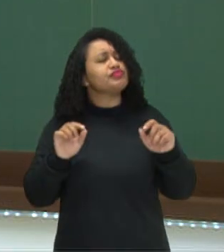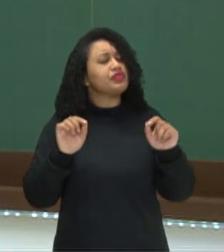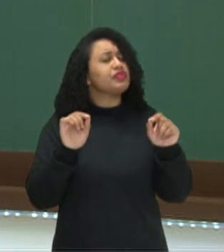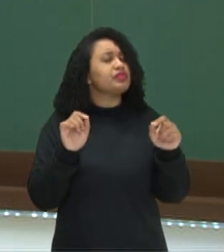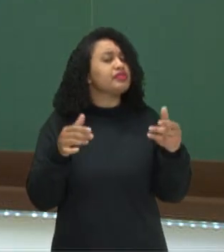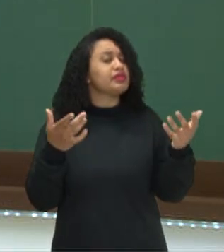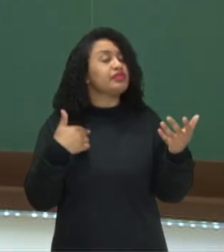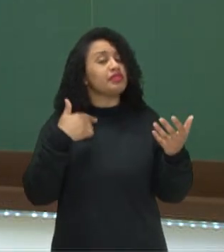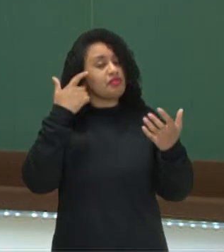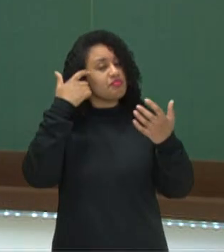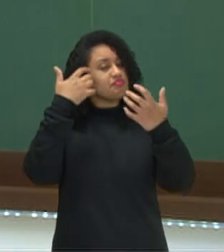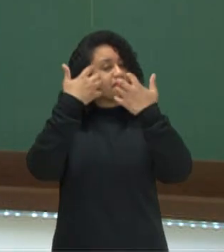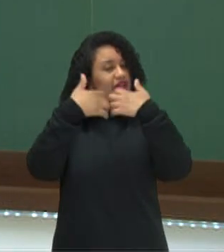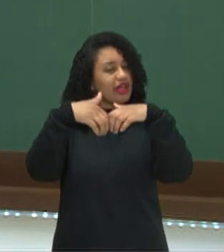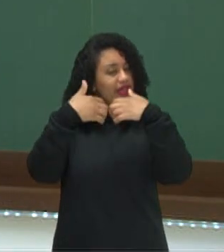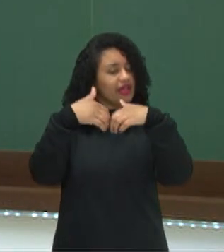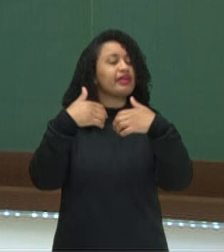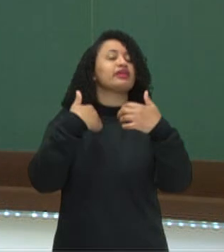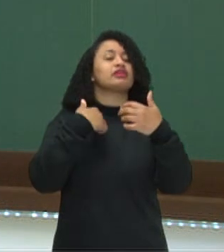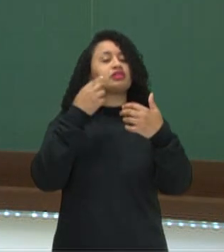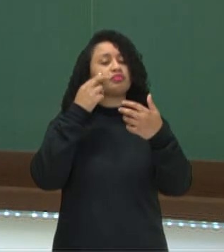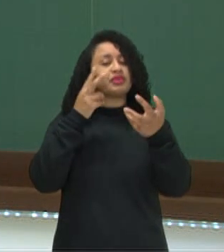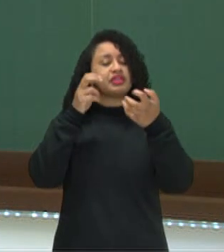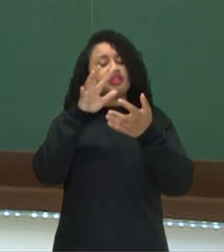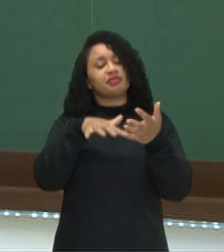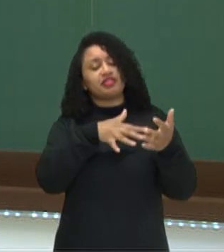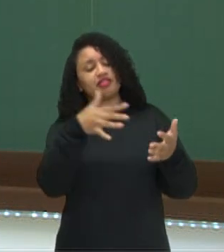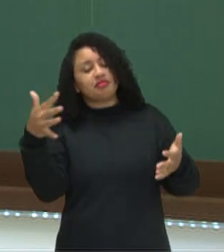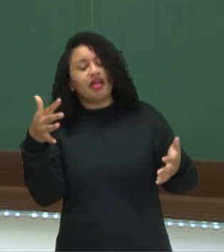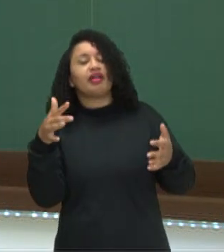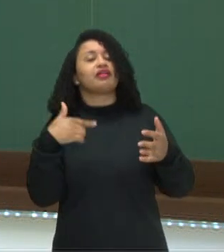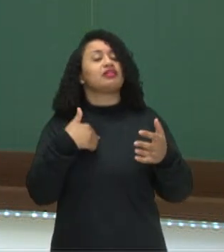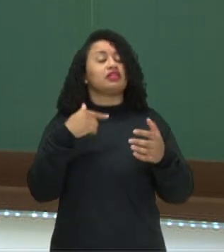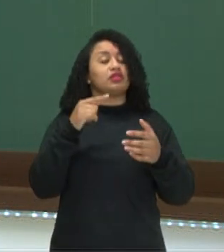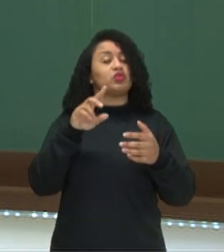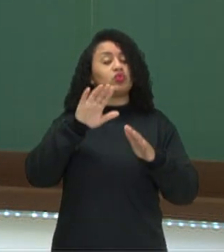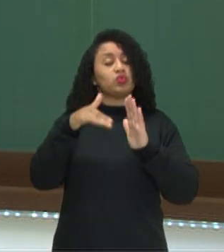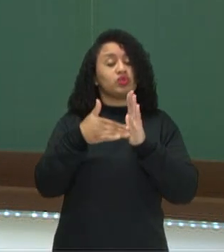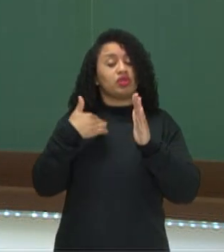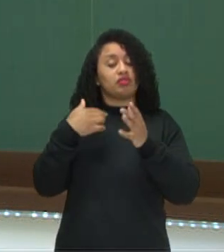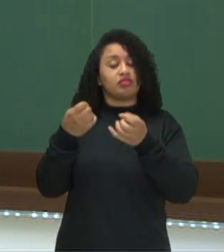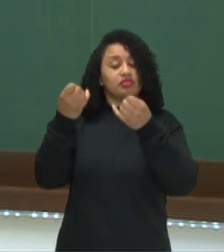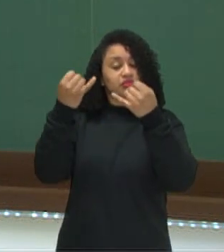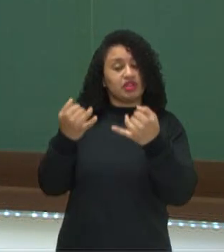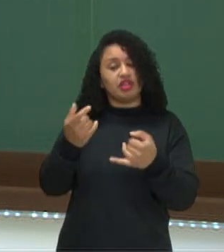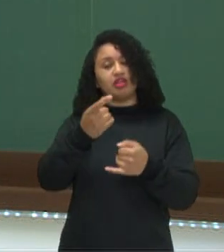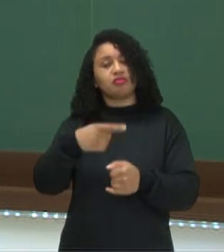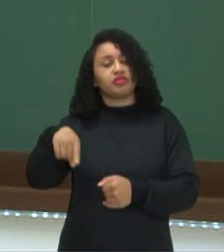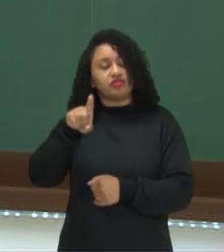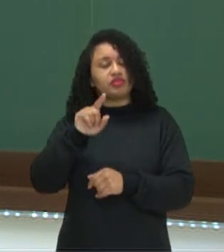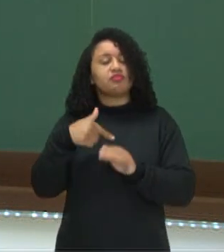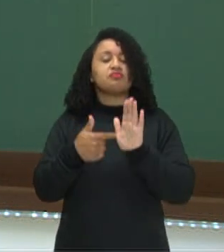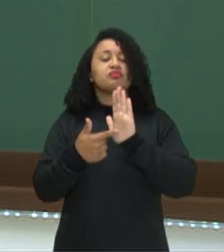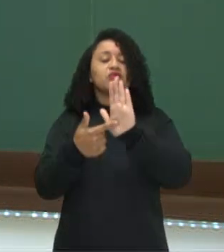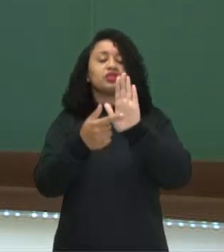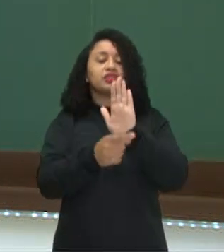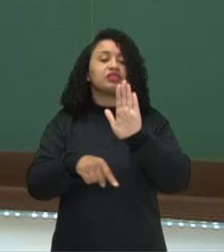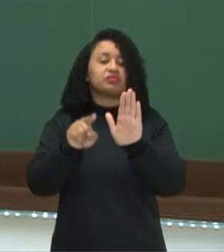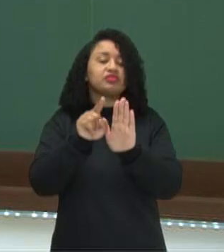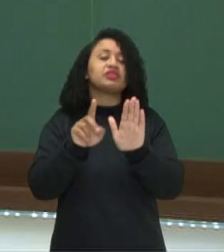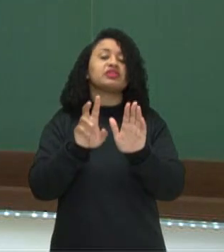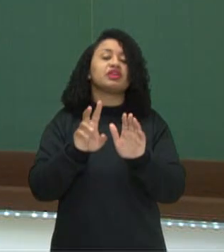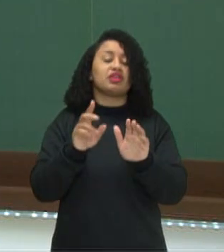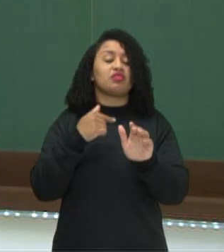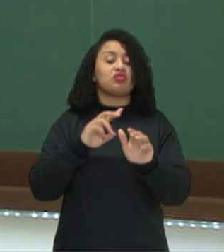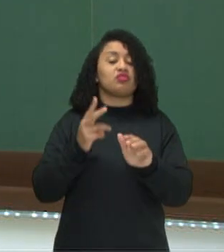Então, pensem um pouquinho, olhem para a tabela, lembrem do que a professora estava tentando explicar para vocês, mostrar para vocês ali nos